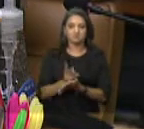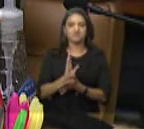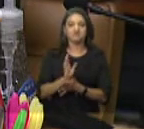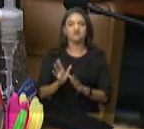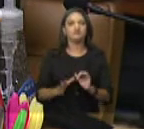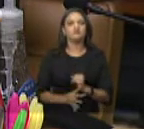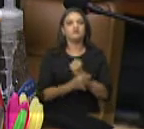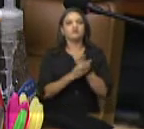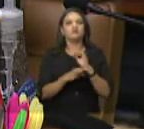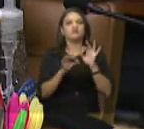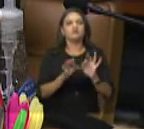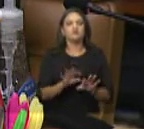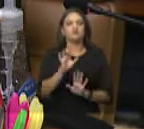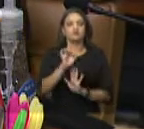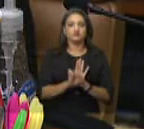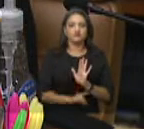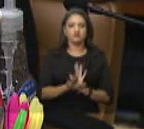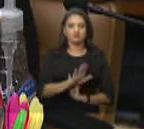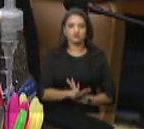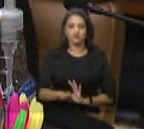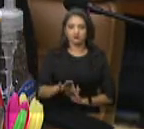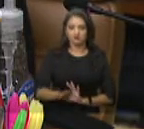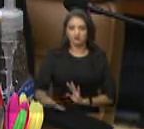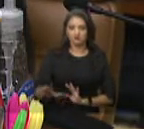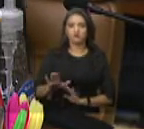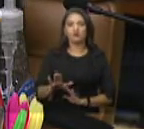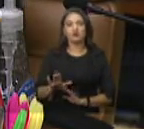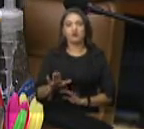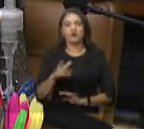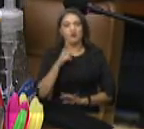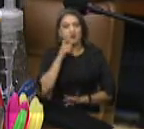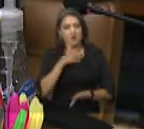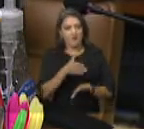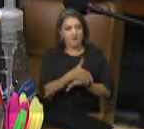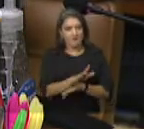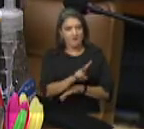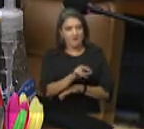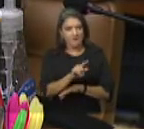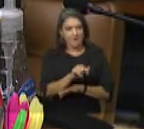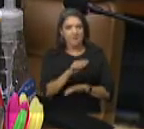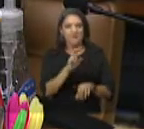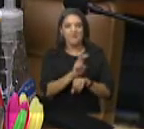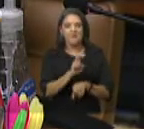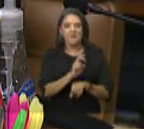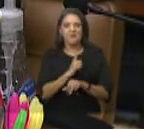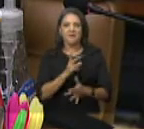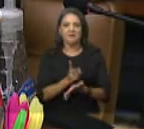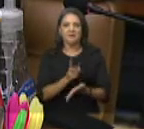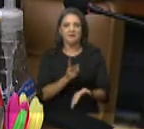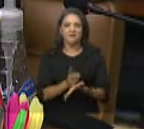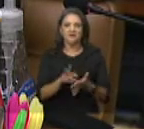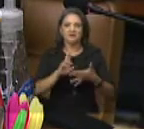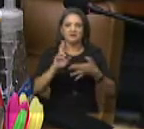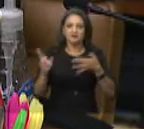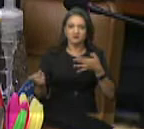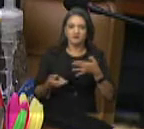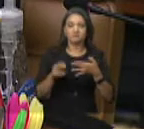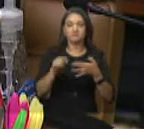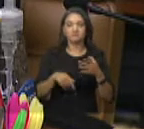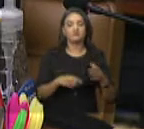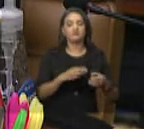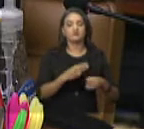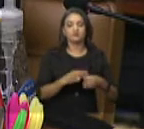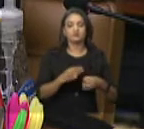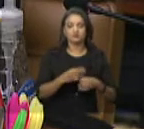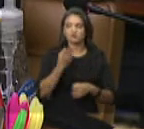direito constitucional subjetivo da criança A creche está mantido recurso é do município que afirma primeiro